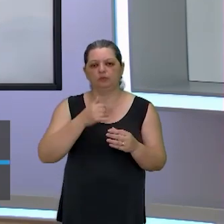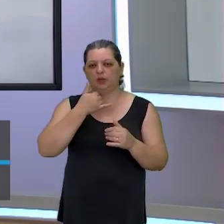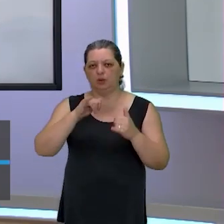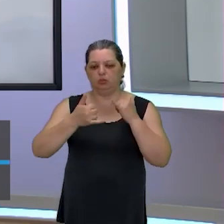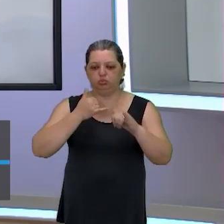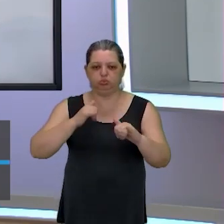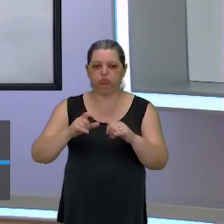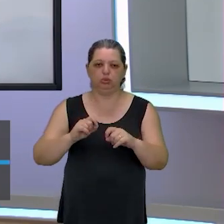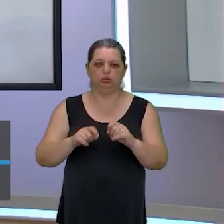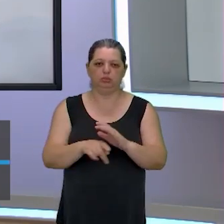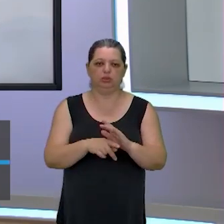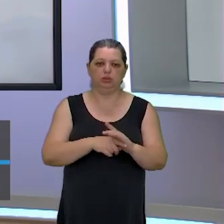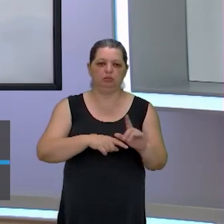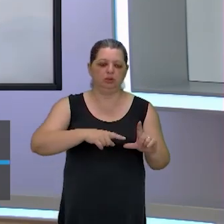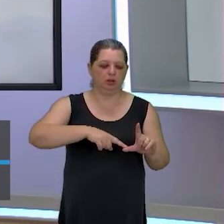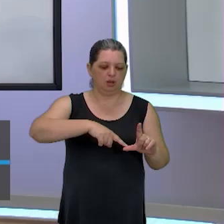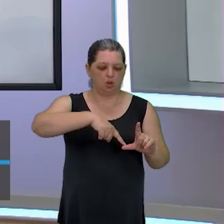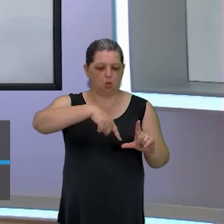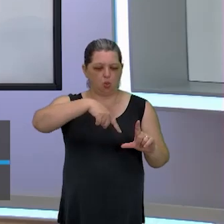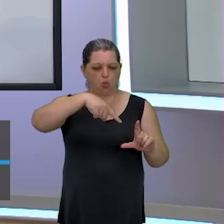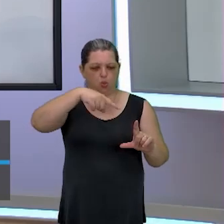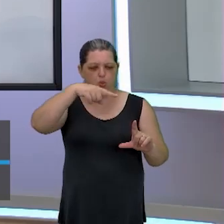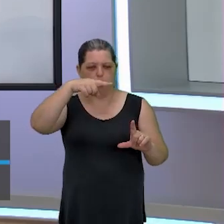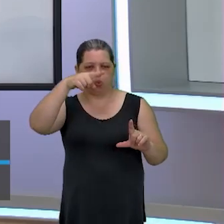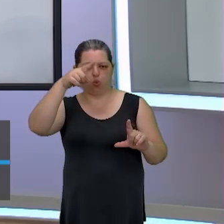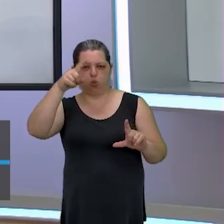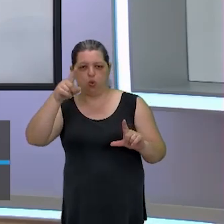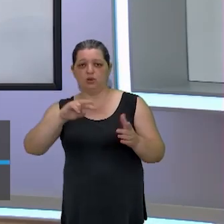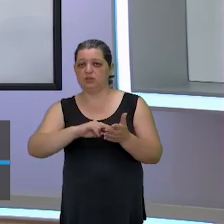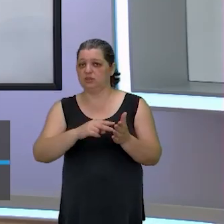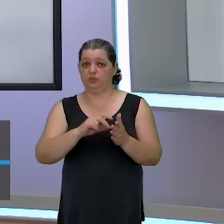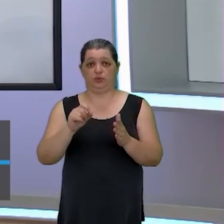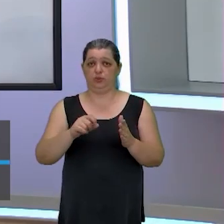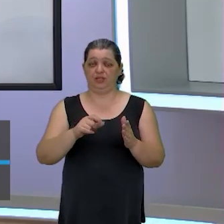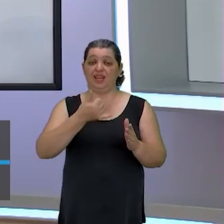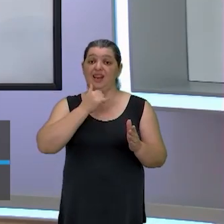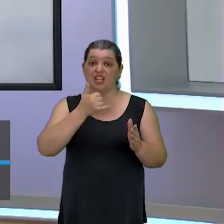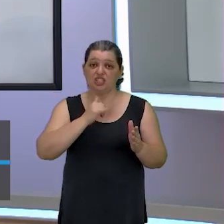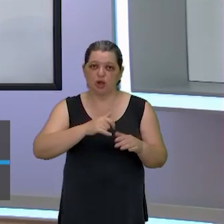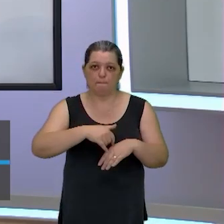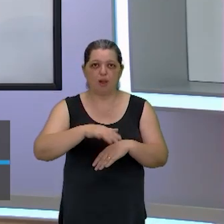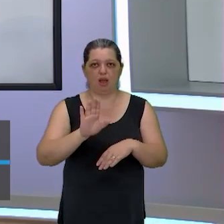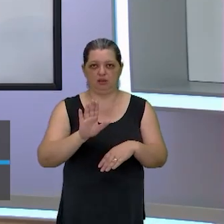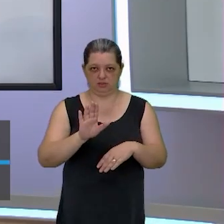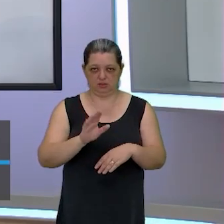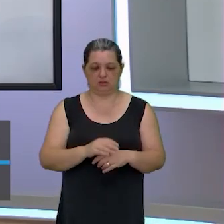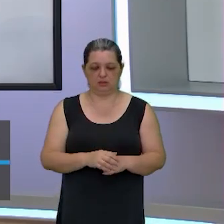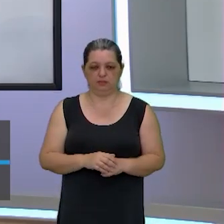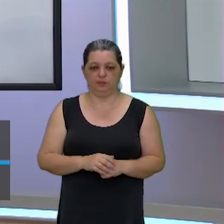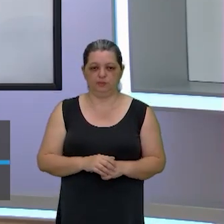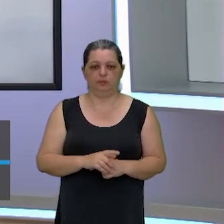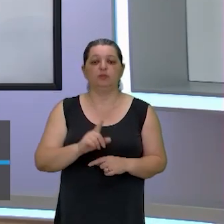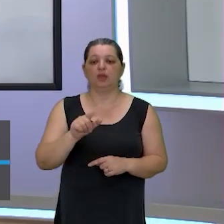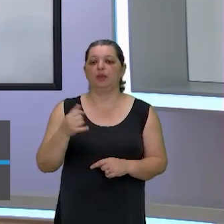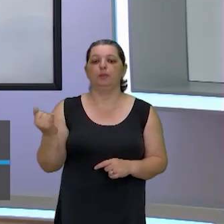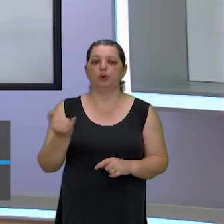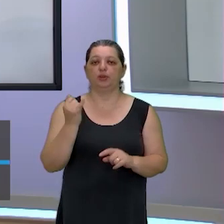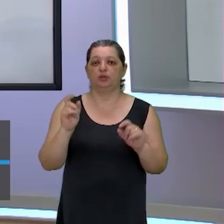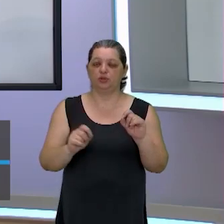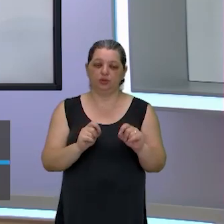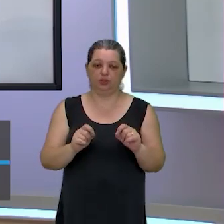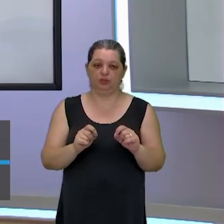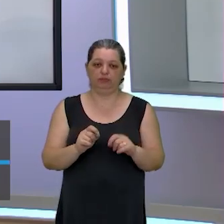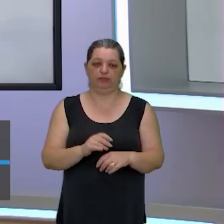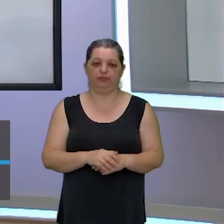onda se você aumentar o pintura ontem sua mãe tendo a energia dessa onda e portante também